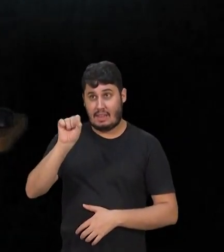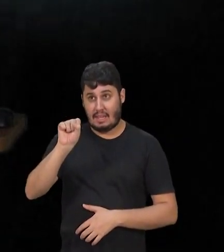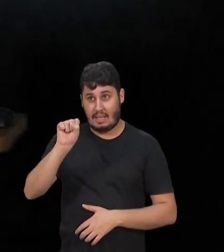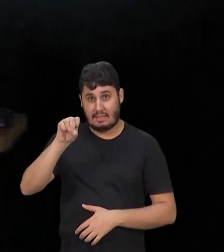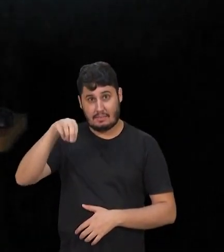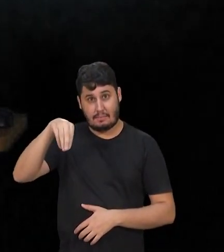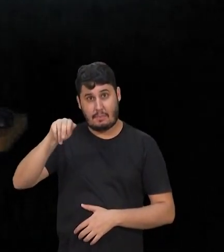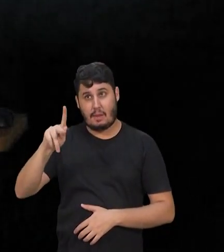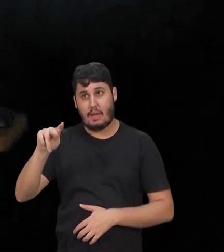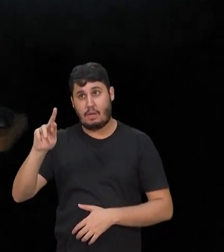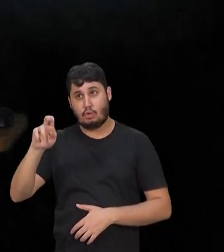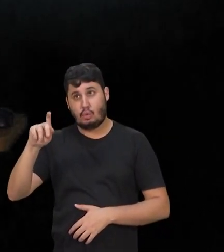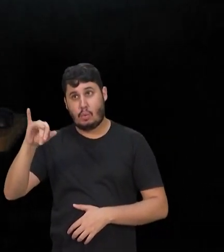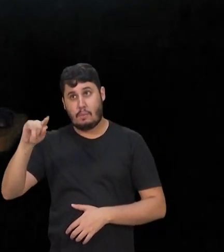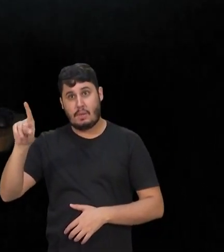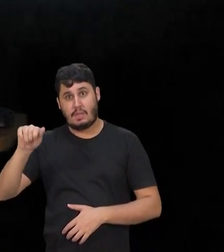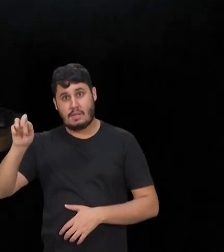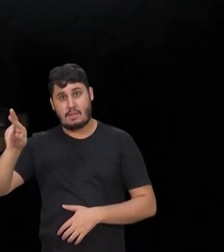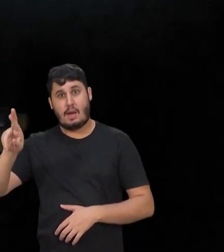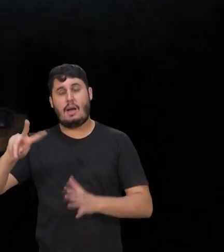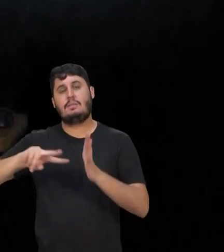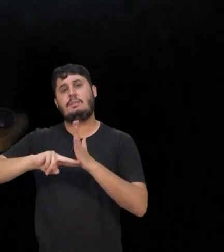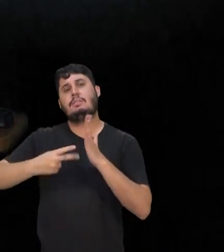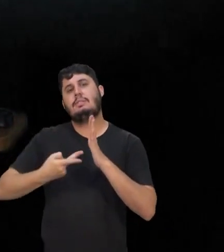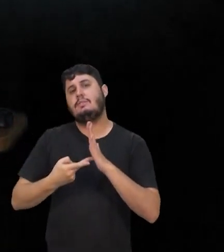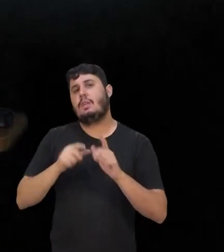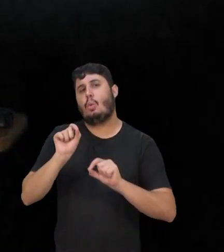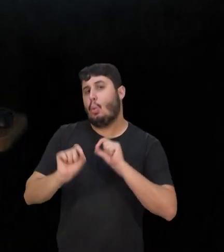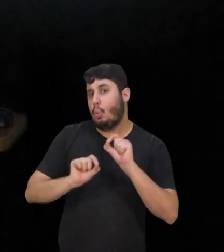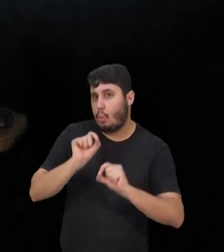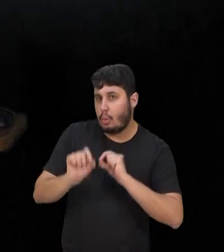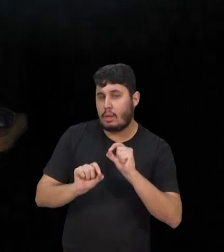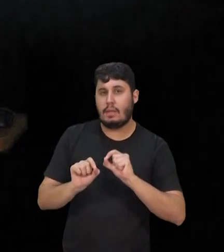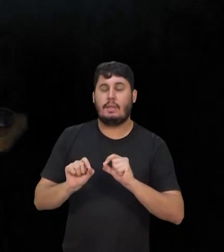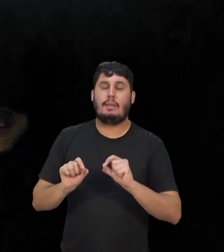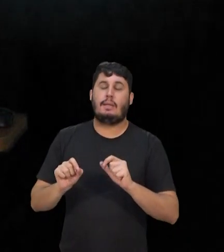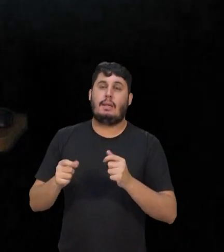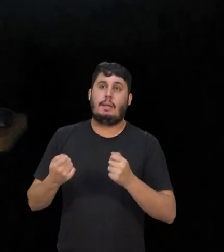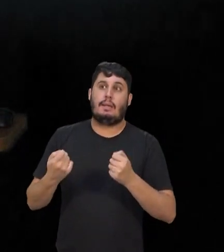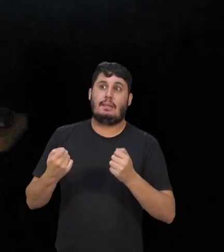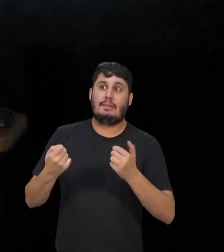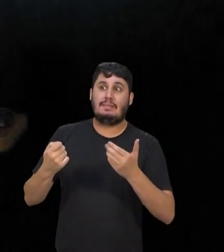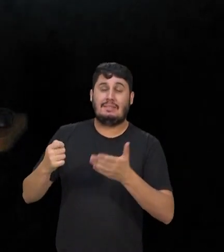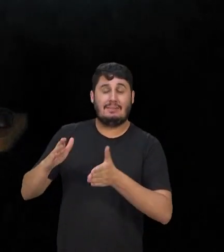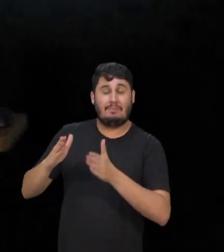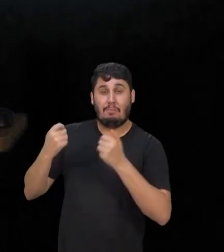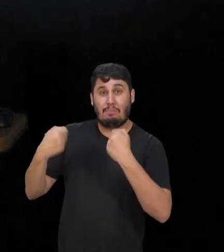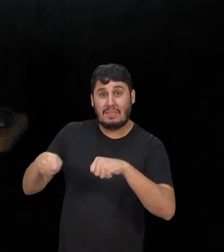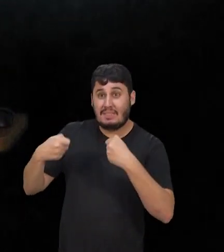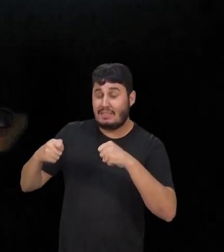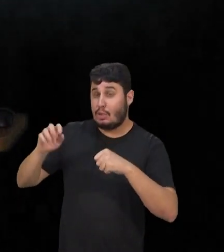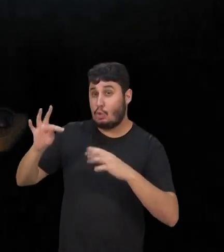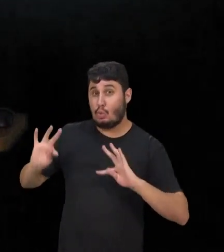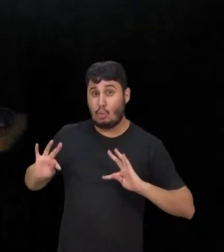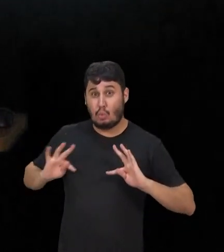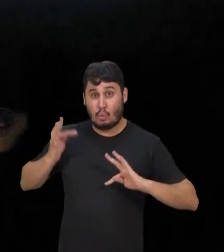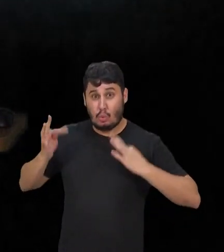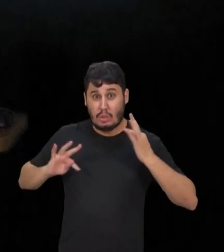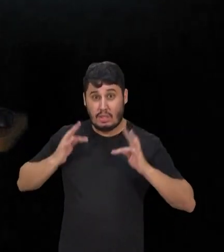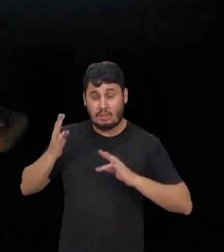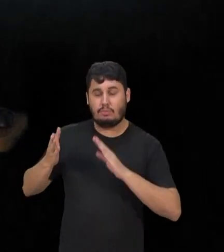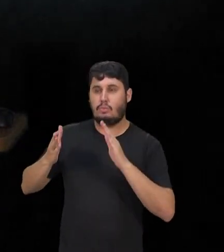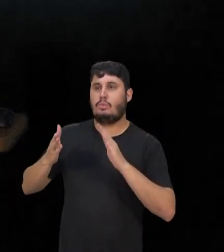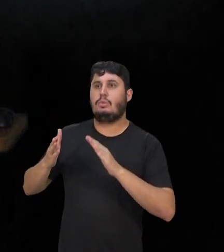o turismo. Então a gente tem aí um título que diz que seria tirar o foco do turismo de Machu Picchu, dessa cidade. Vamos ver por